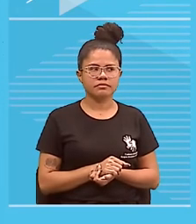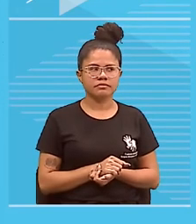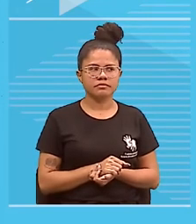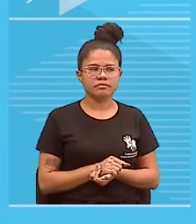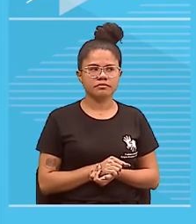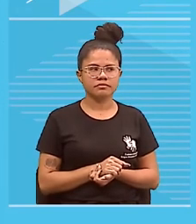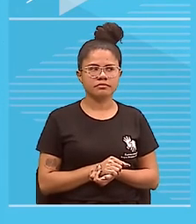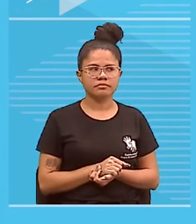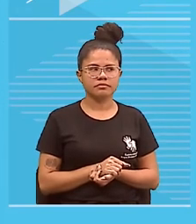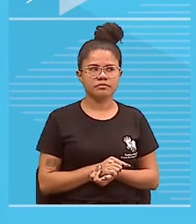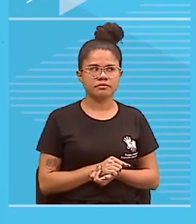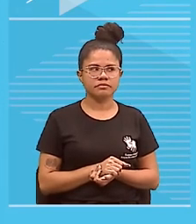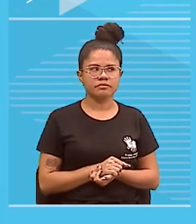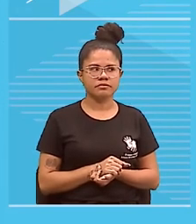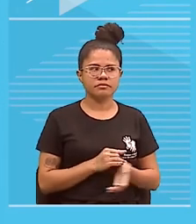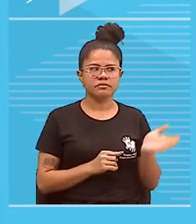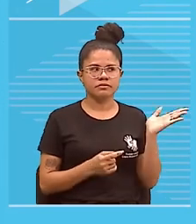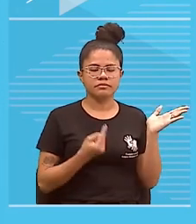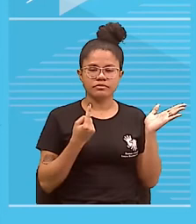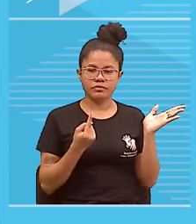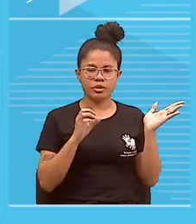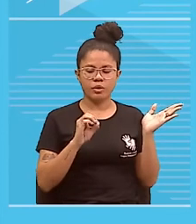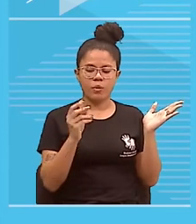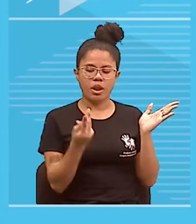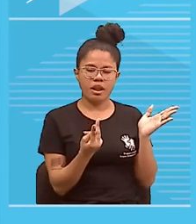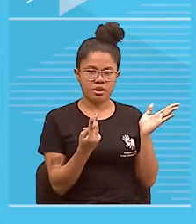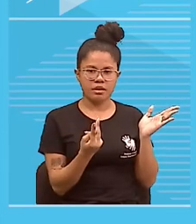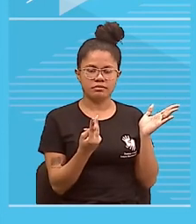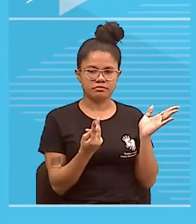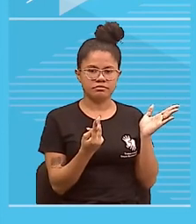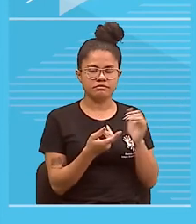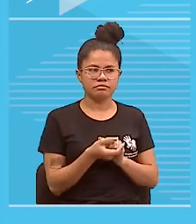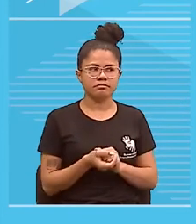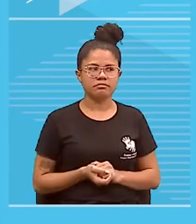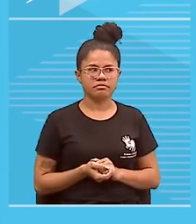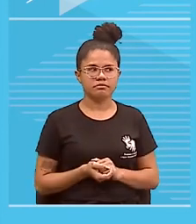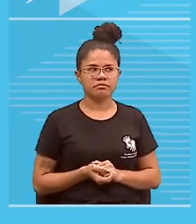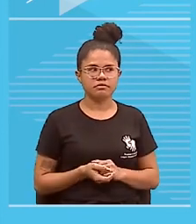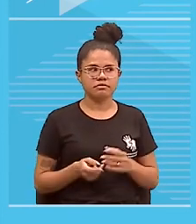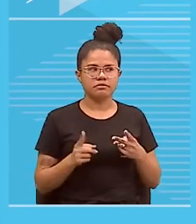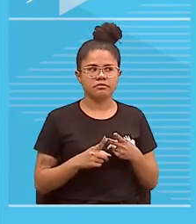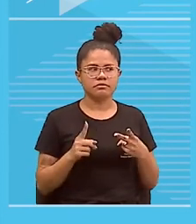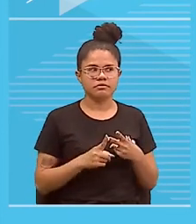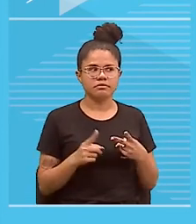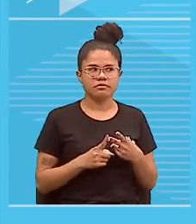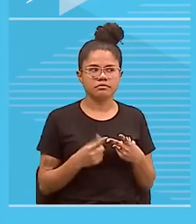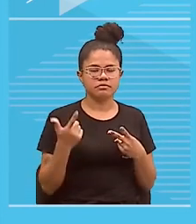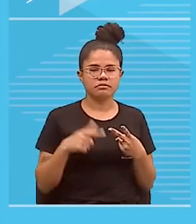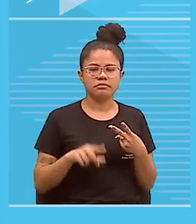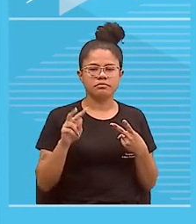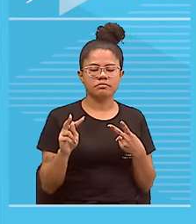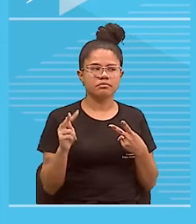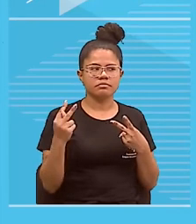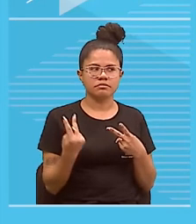hidroxila de uma das unidades que é o h Oi e o hidrogênio da